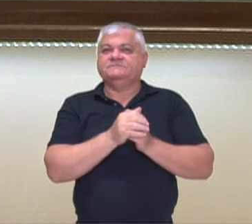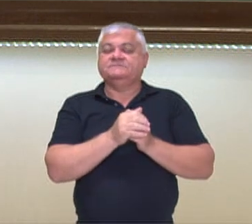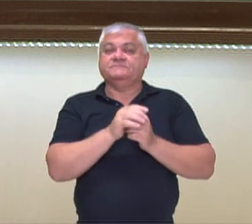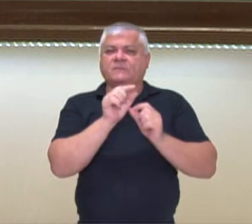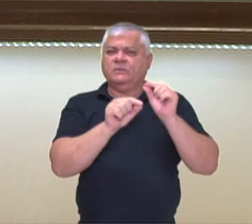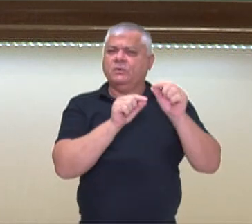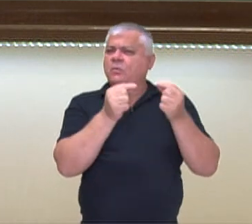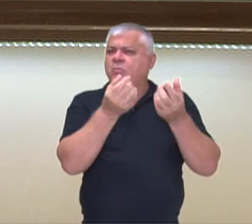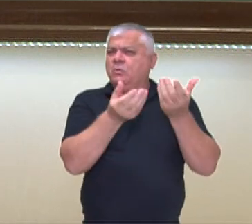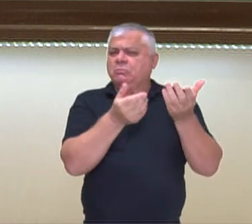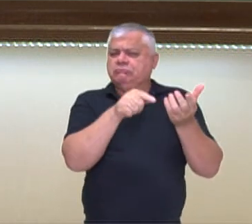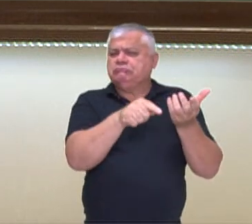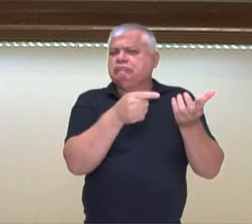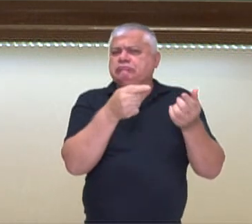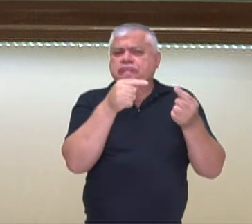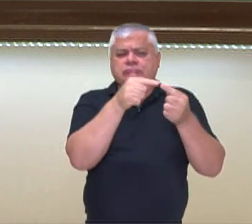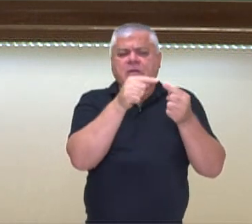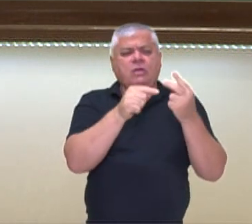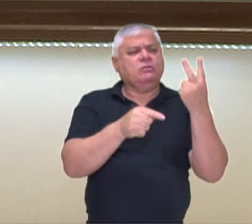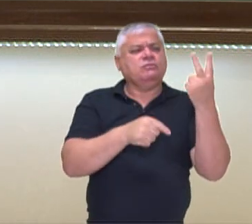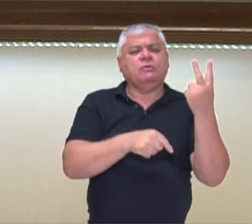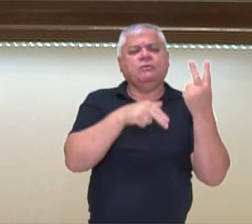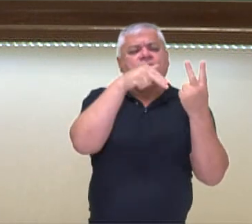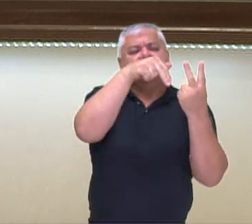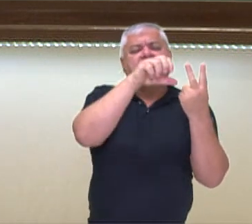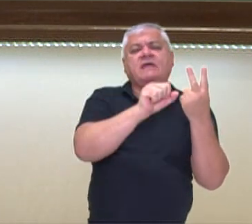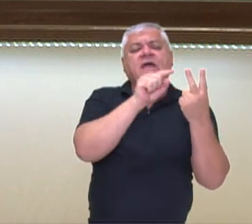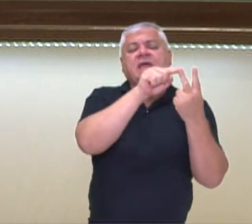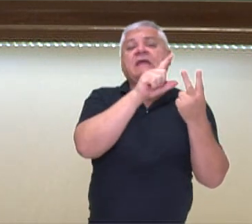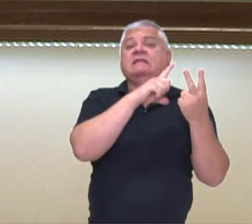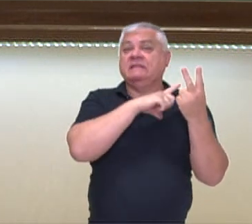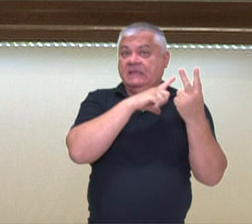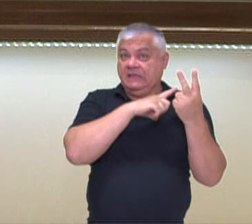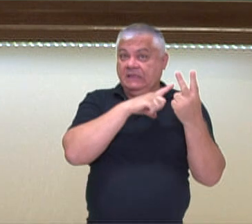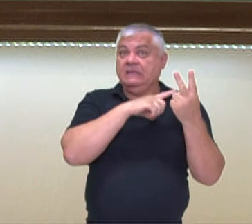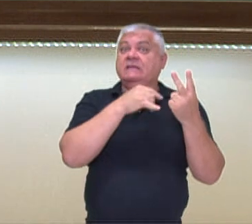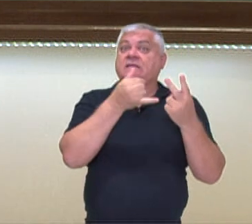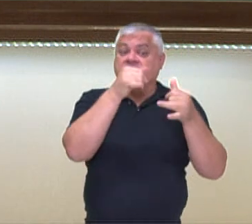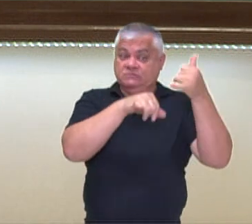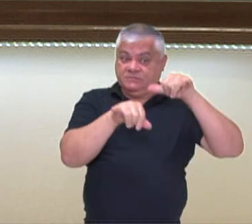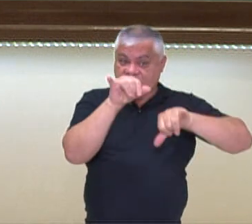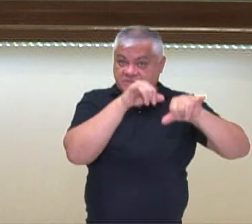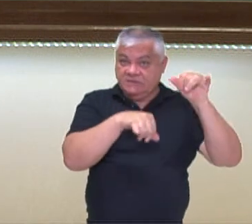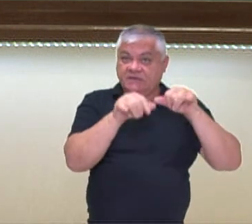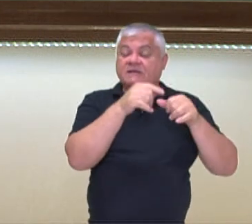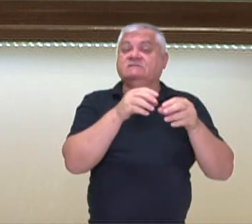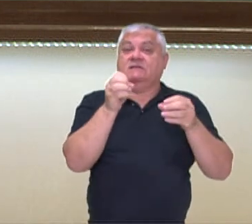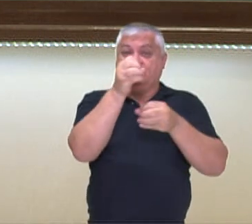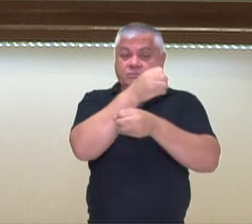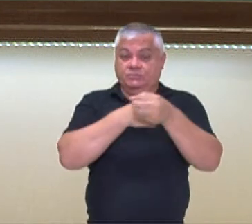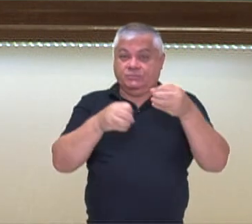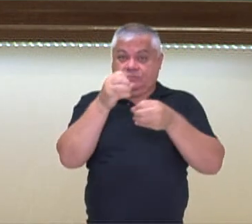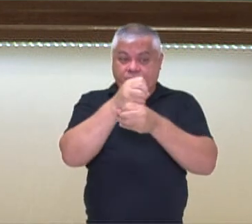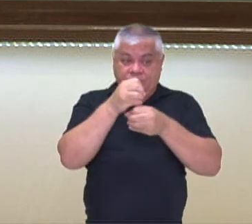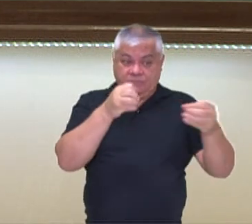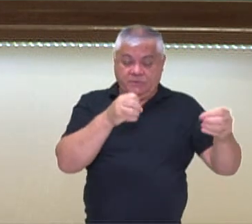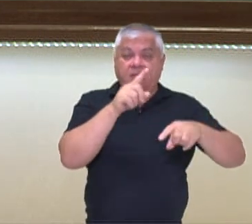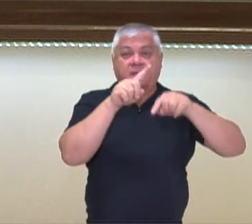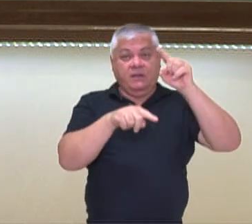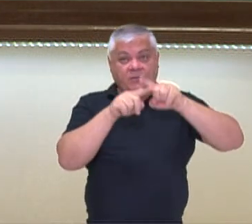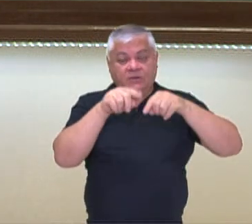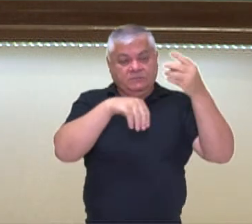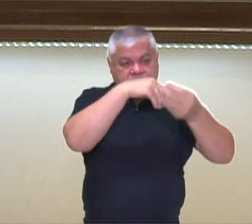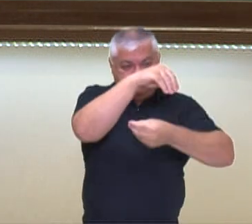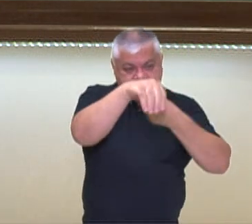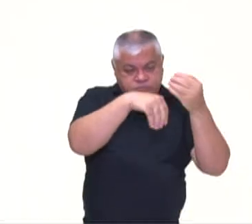são trabalhados de forma a ter a proporção entre substâncias tanto dos reagentes quanto dos produtos, tá?